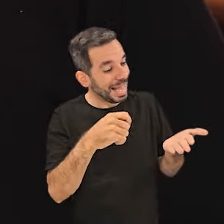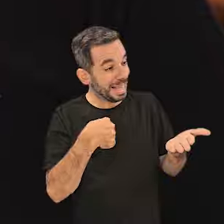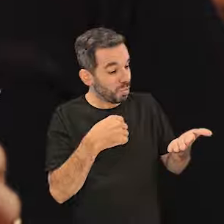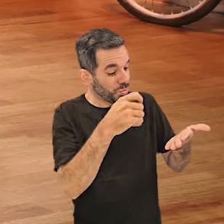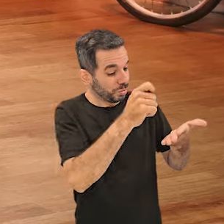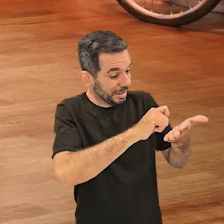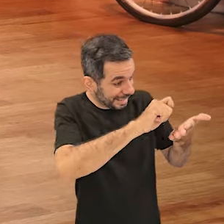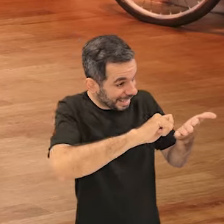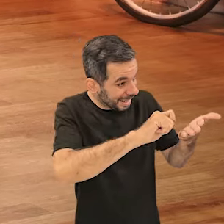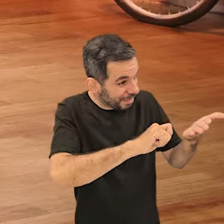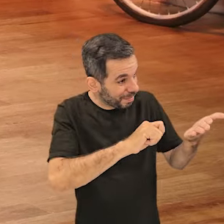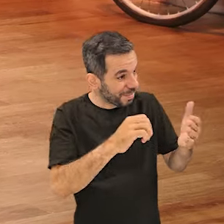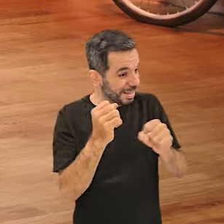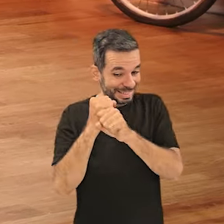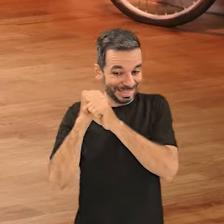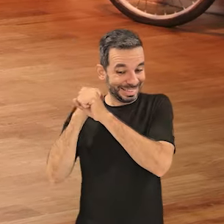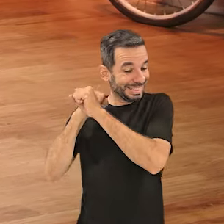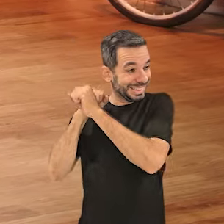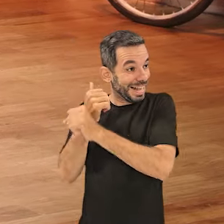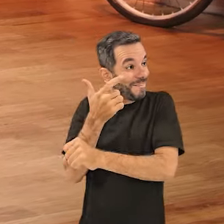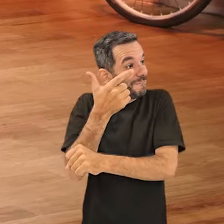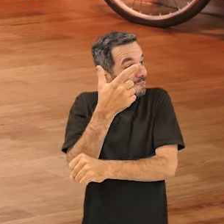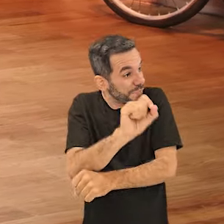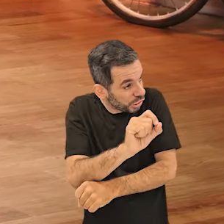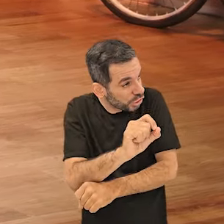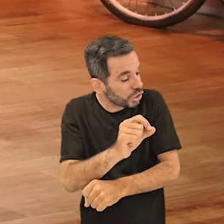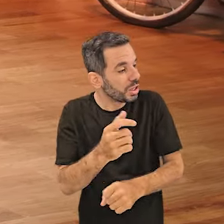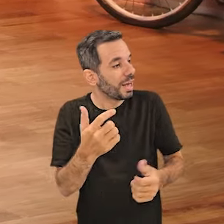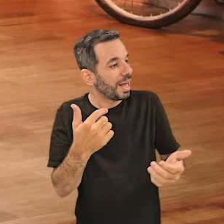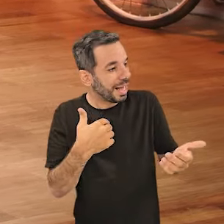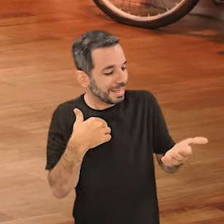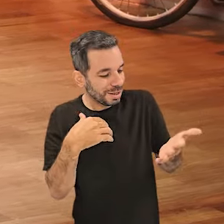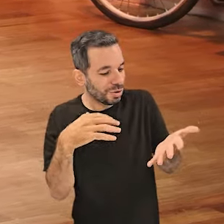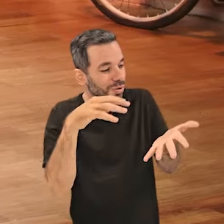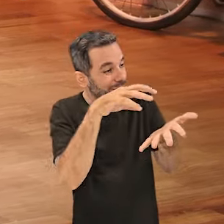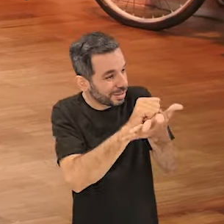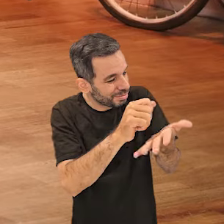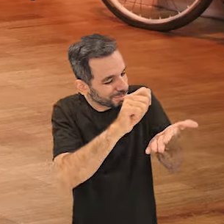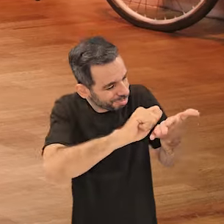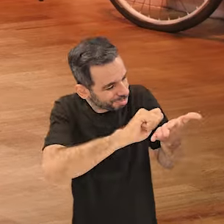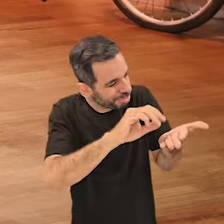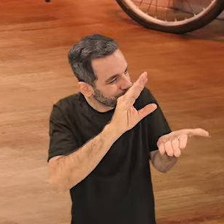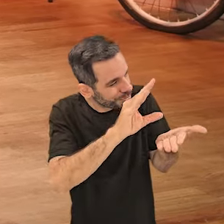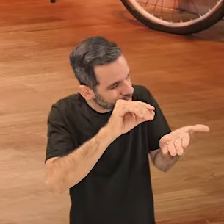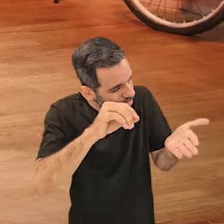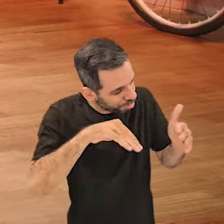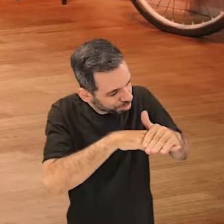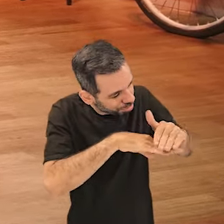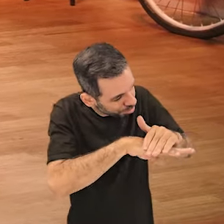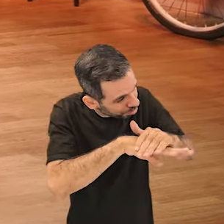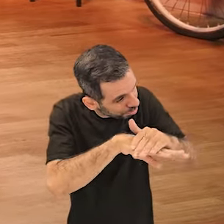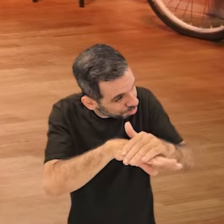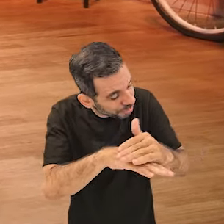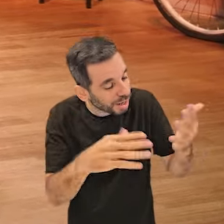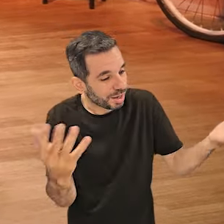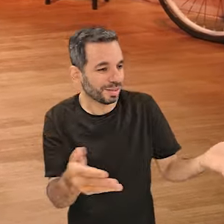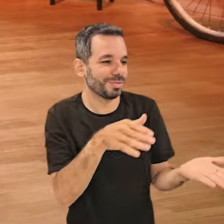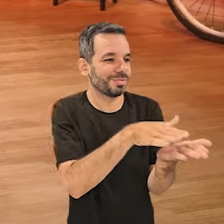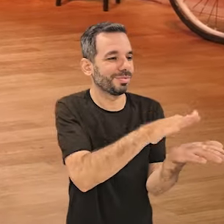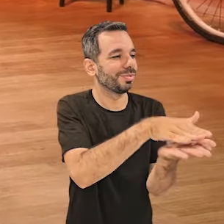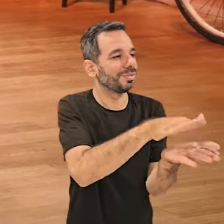anos. Então, colocar para fora e deixar registrado isso é um exercício que eu gosto muito. E a oportunidade de